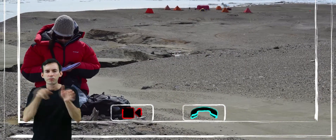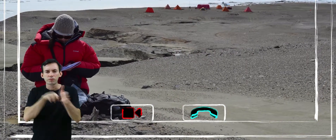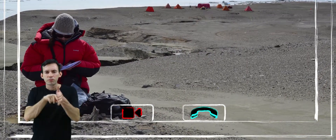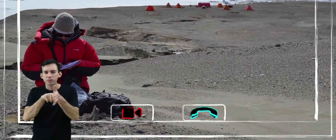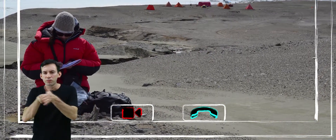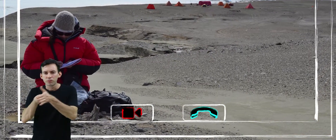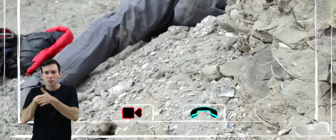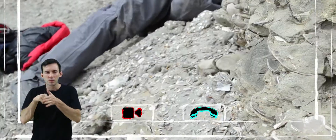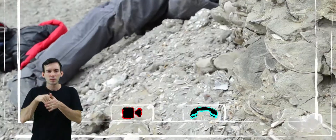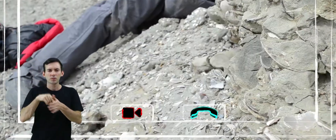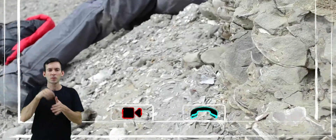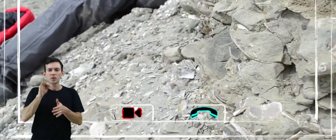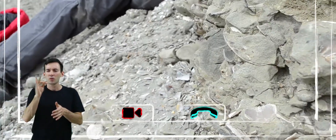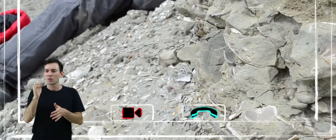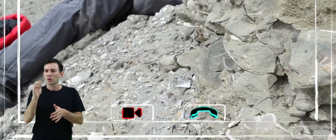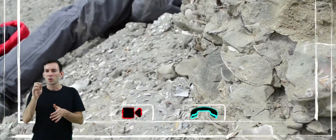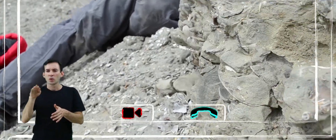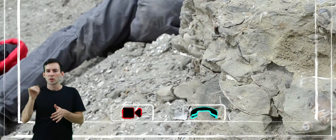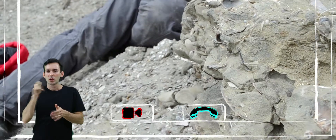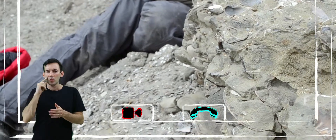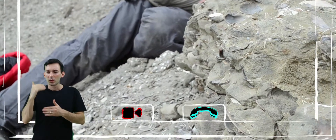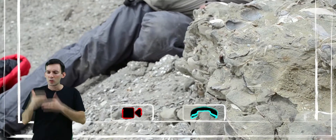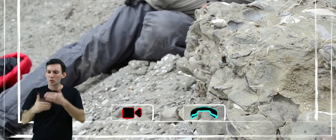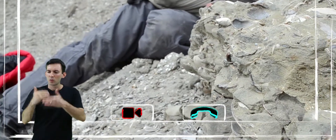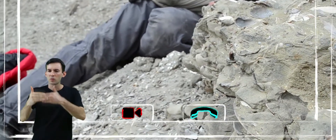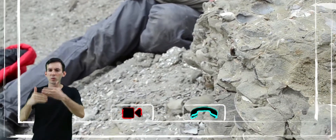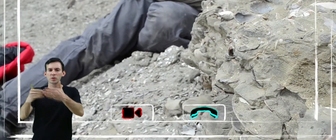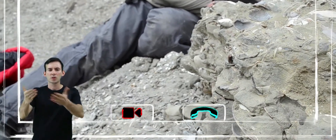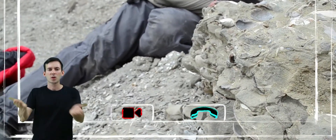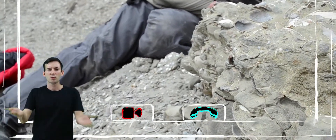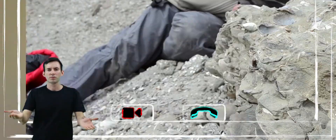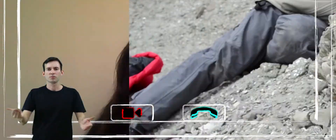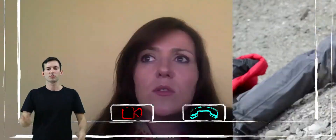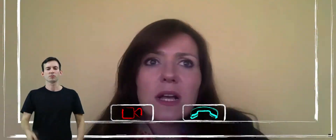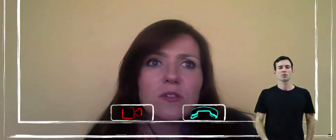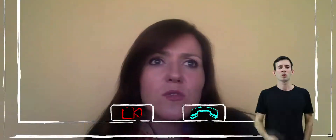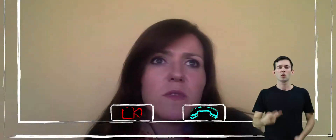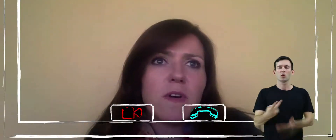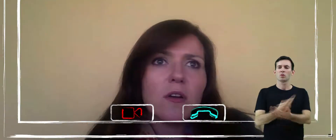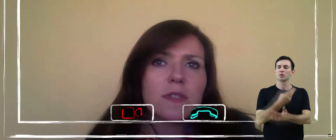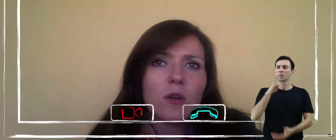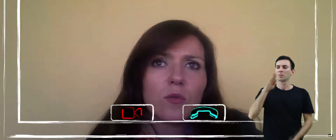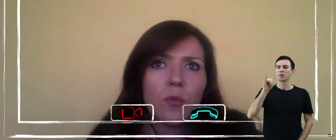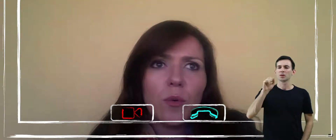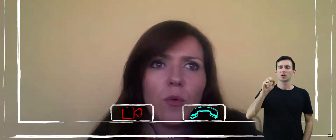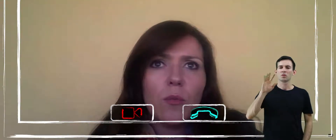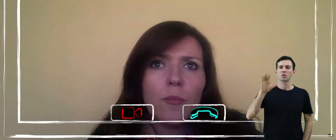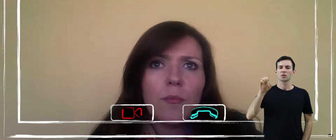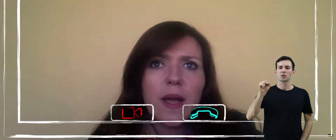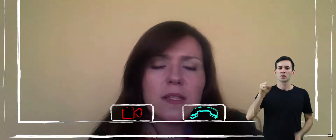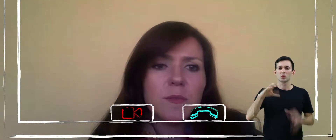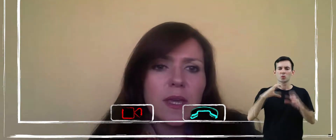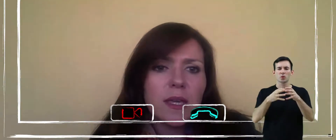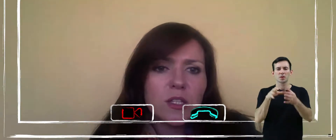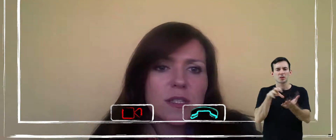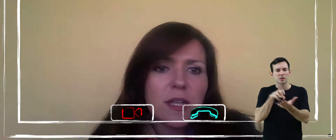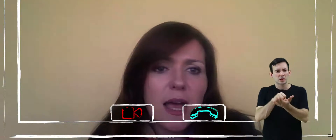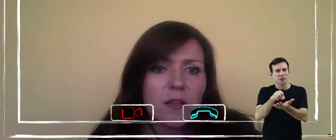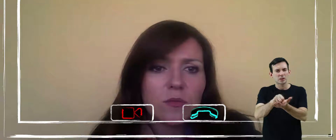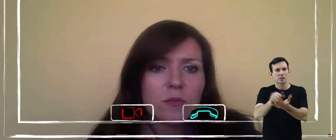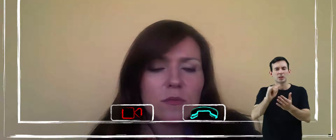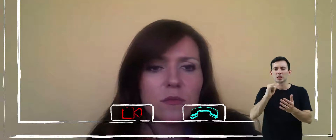fazer ou extrair com a tafonomia é justamente entender como aconteceu essa evolução. E no caso dos bivalves, que é o grupo mais